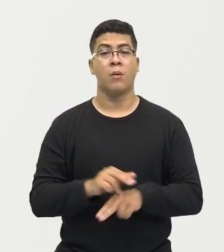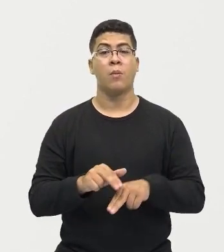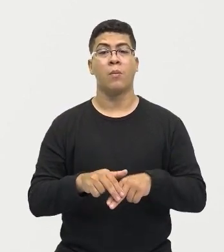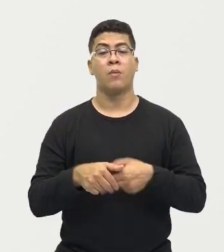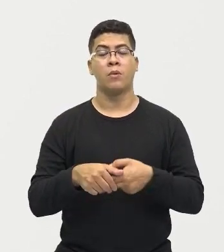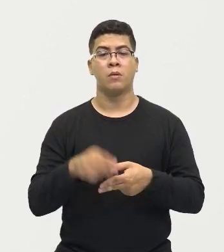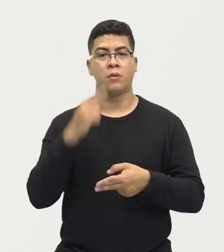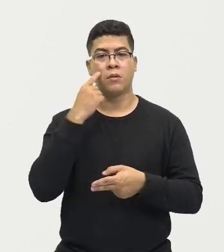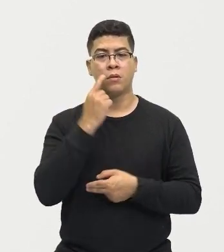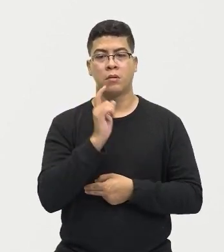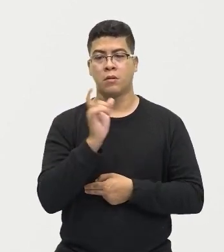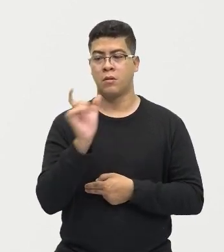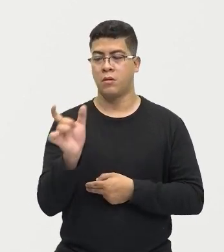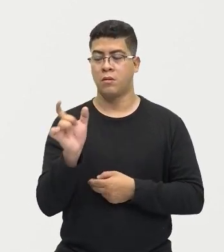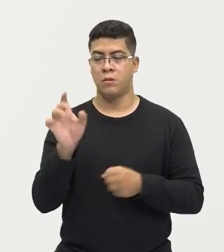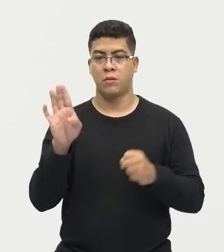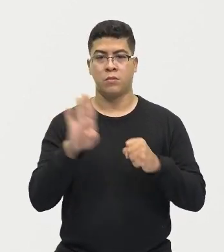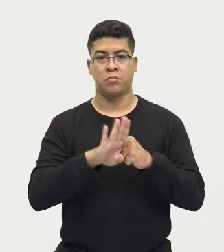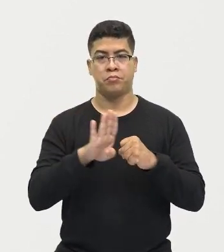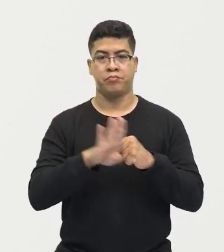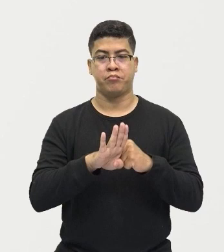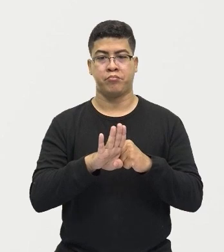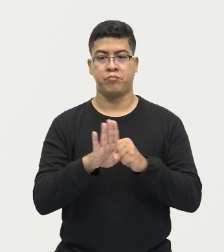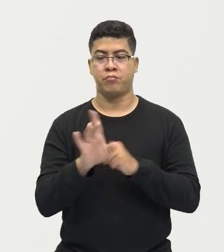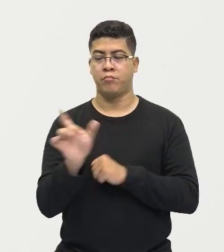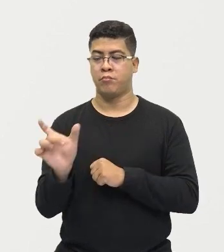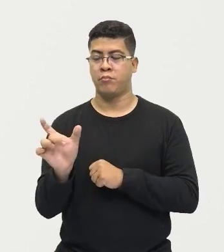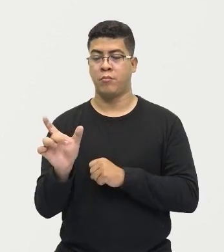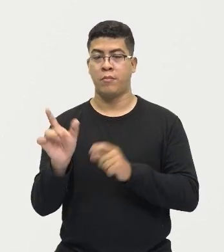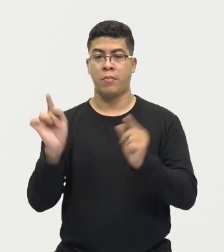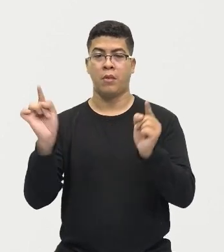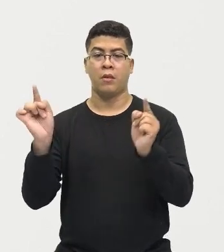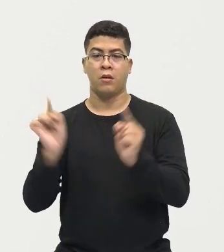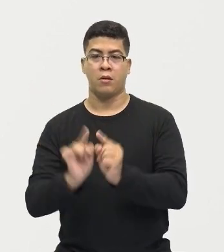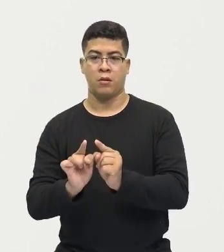substantiva. Então, temos aqui um verbo transitivo.